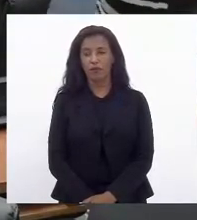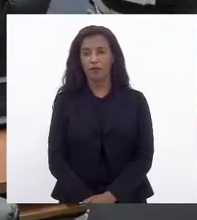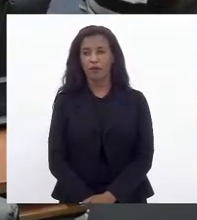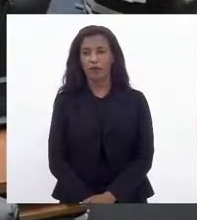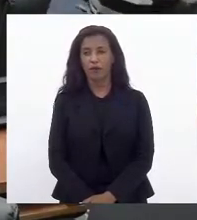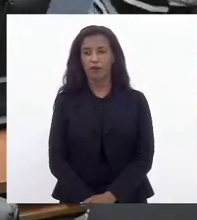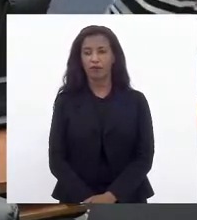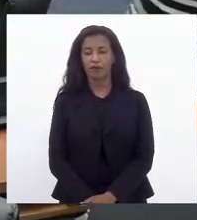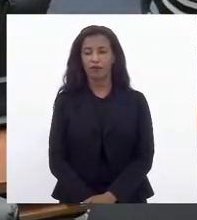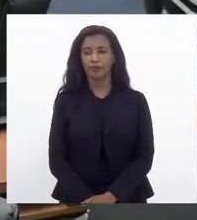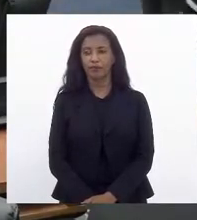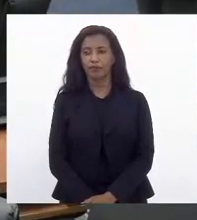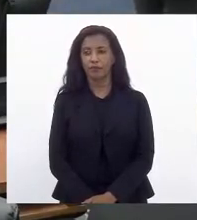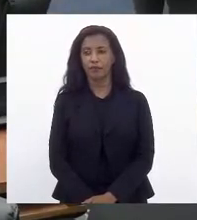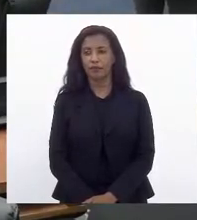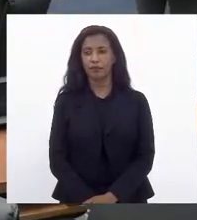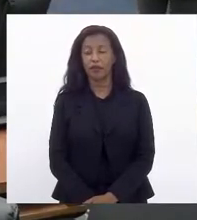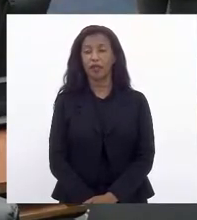Ok.